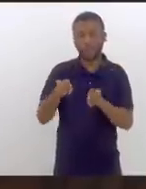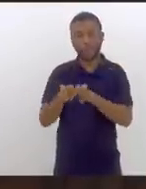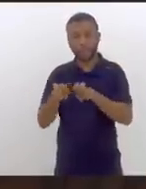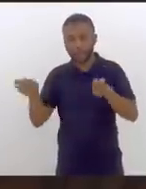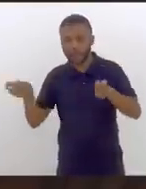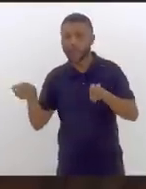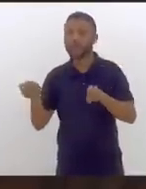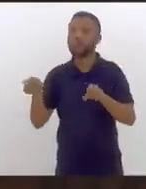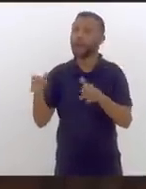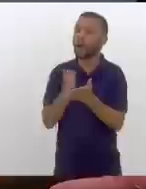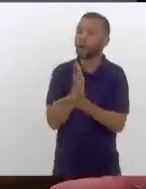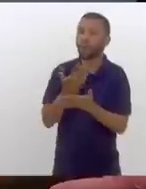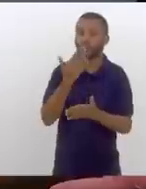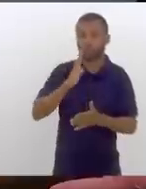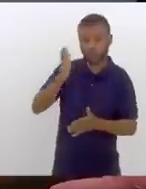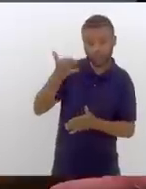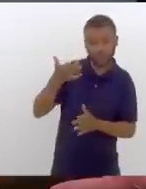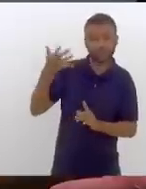para